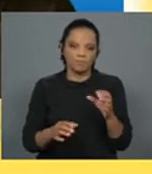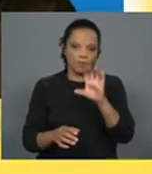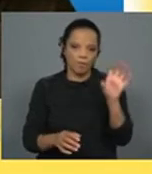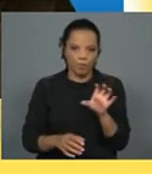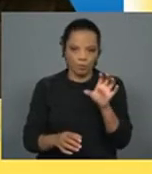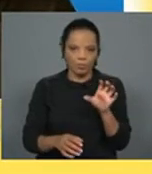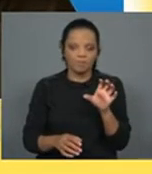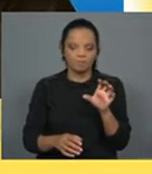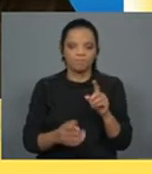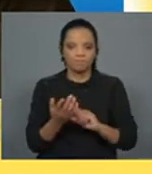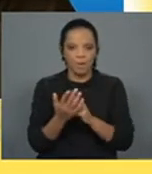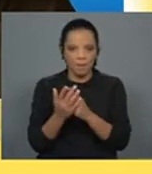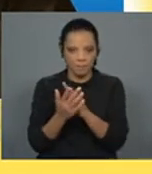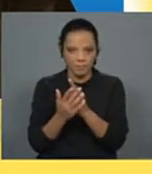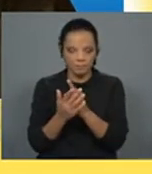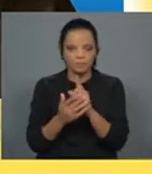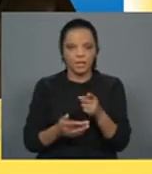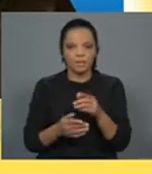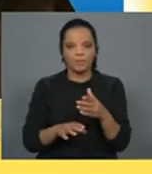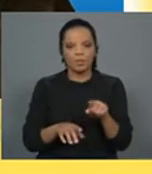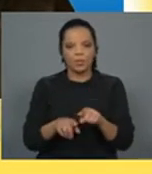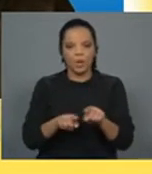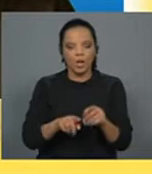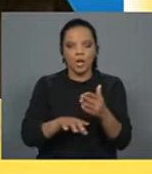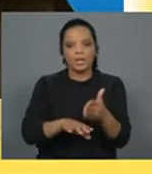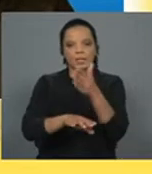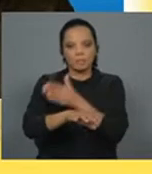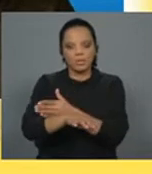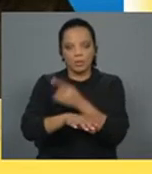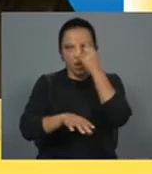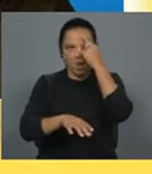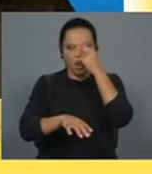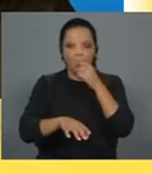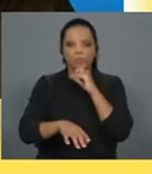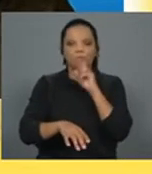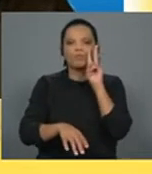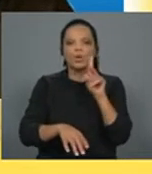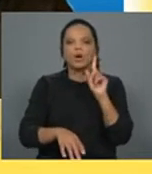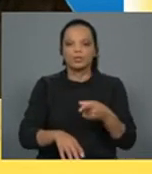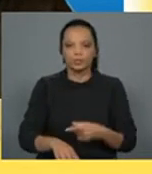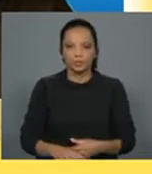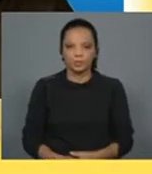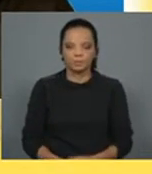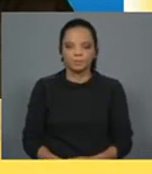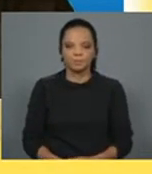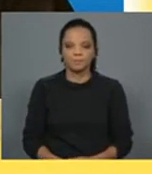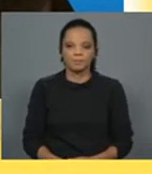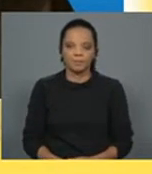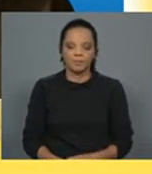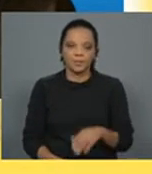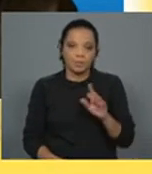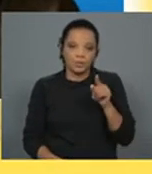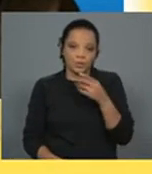é precisamente uma antecipação daquilo que pode ter sido observado. Mas isto estamos a